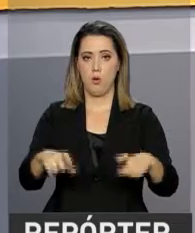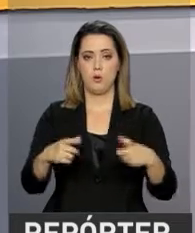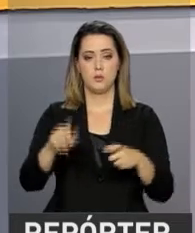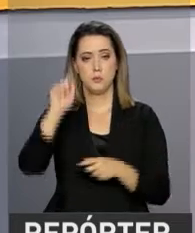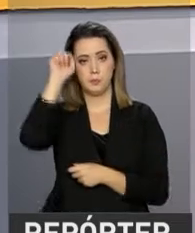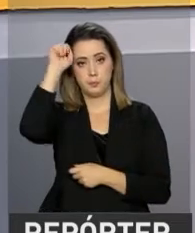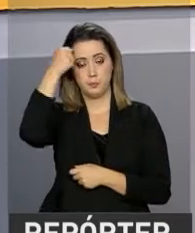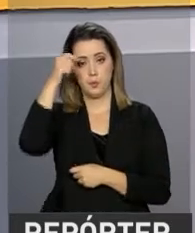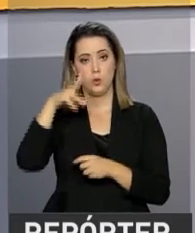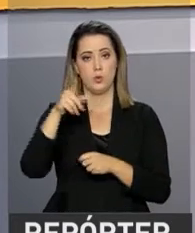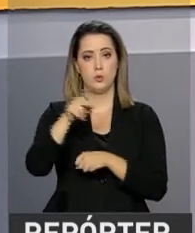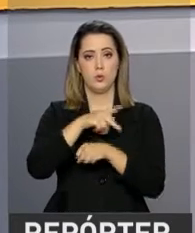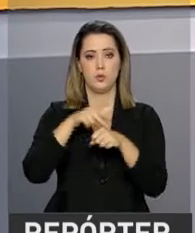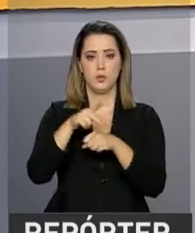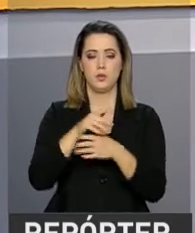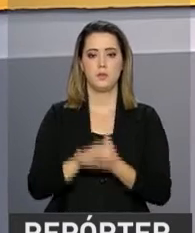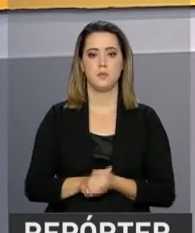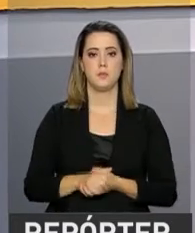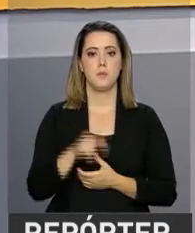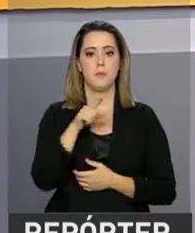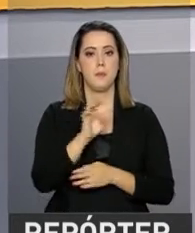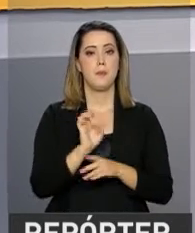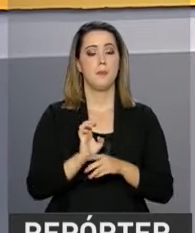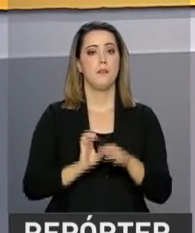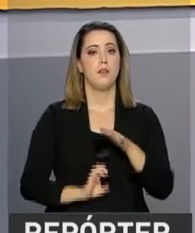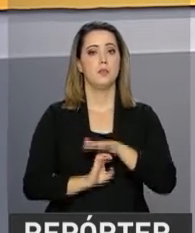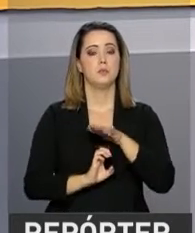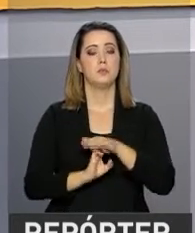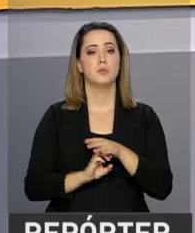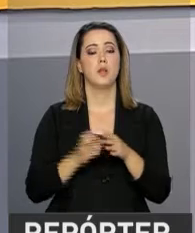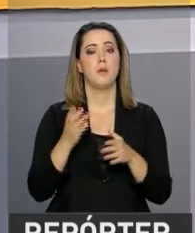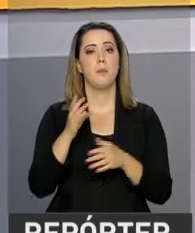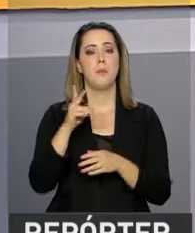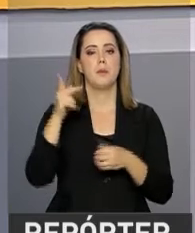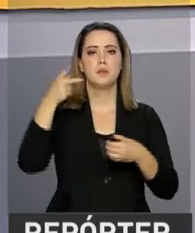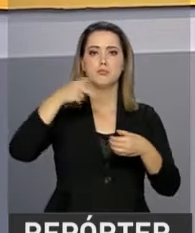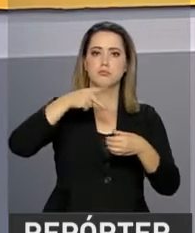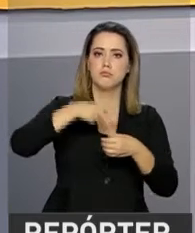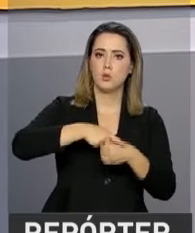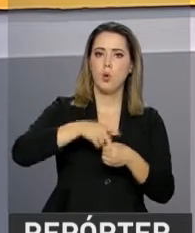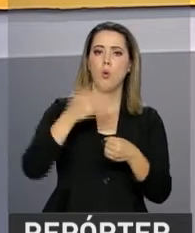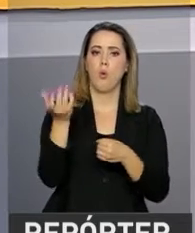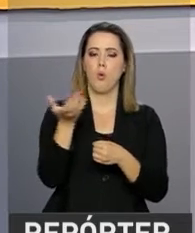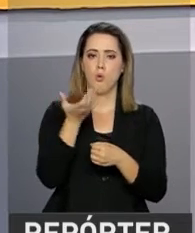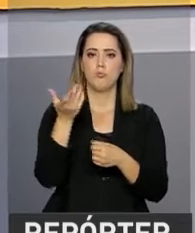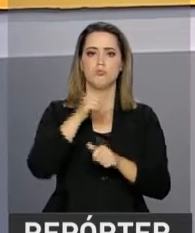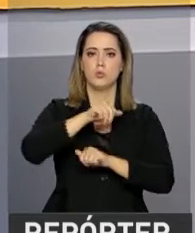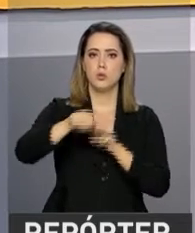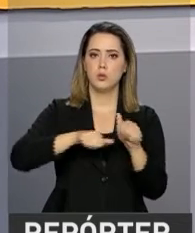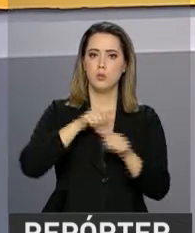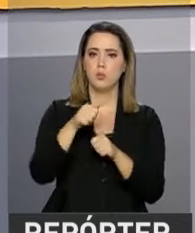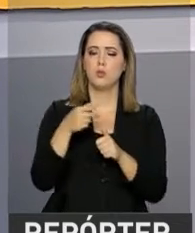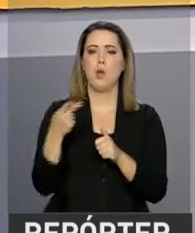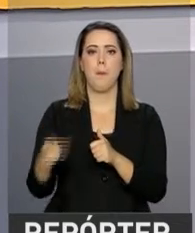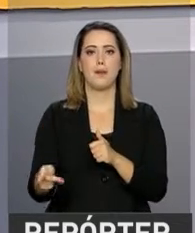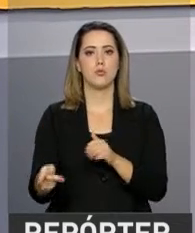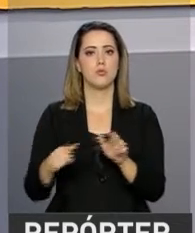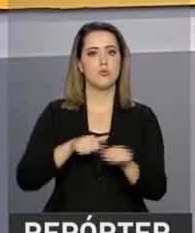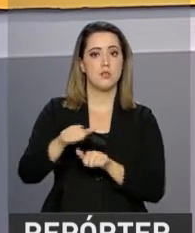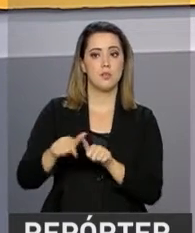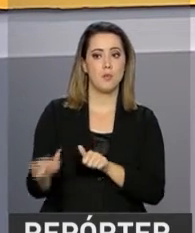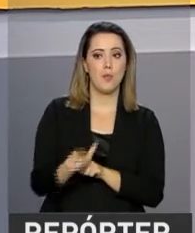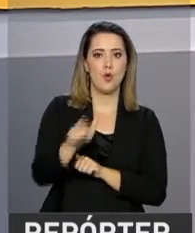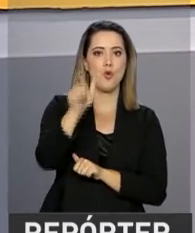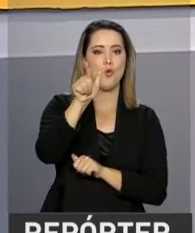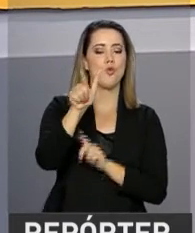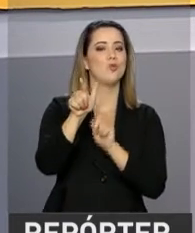ea petrobrás conseguiu reverter o prejuízo registrado no primeiro semestre do ano passado a empresa fechou os primeiros seis